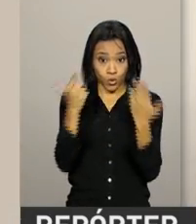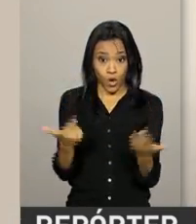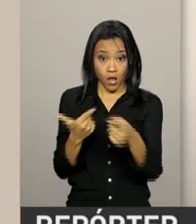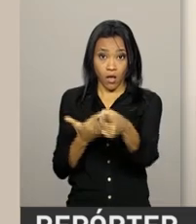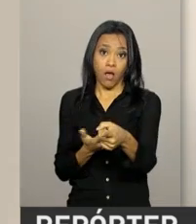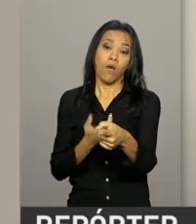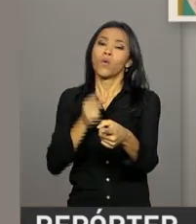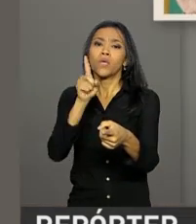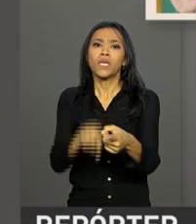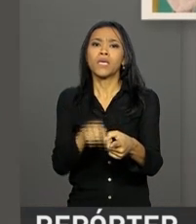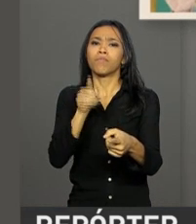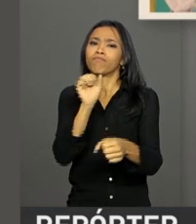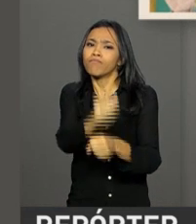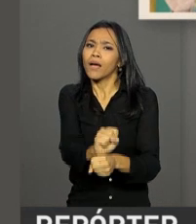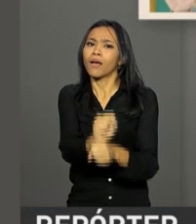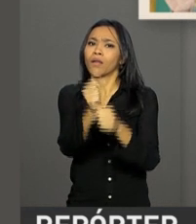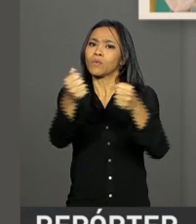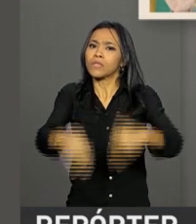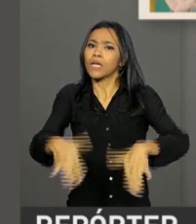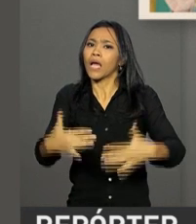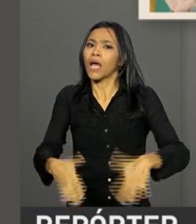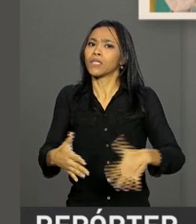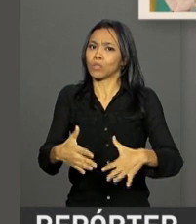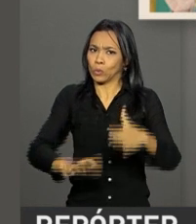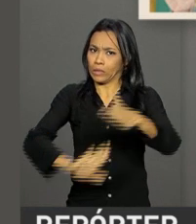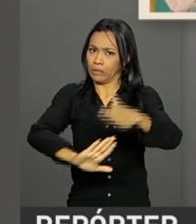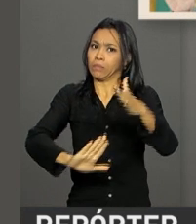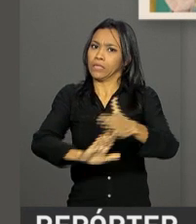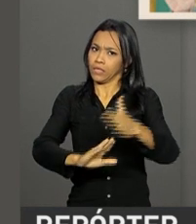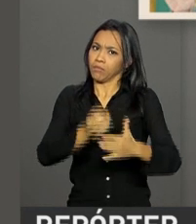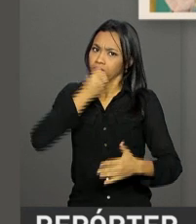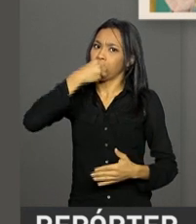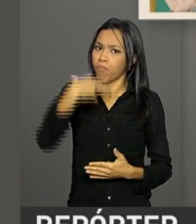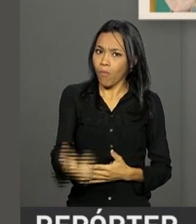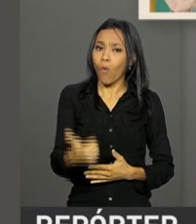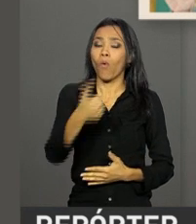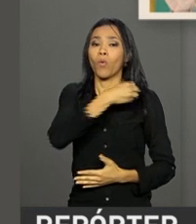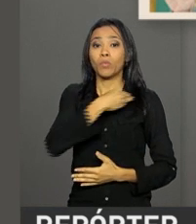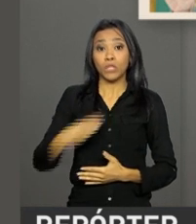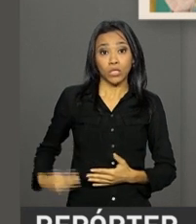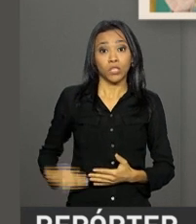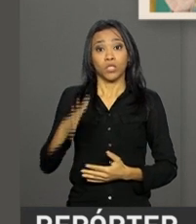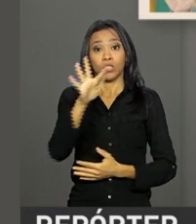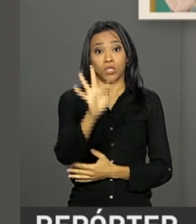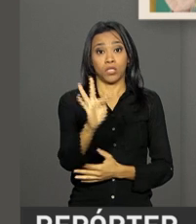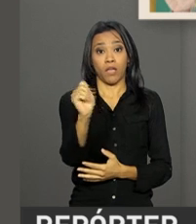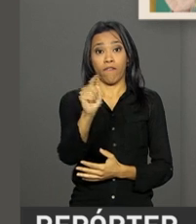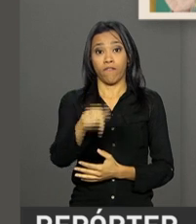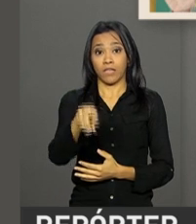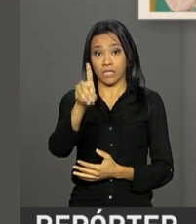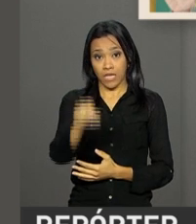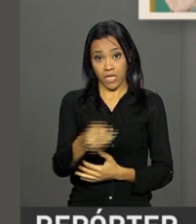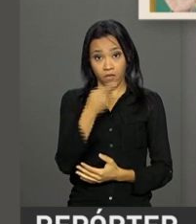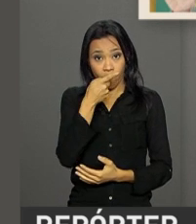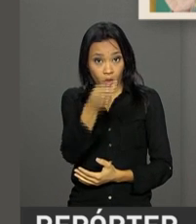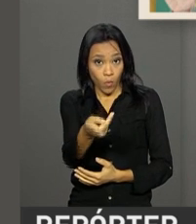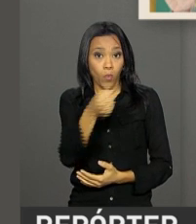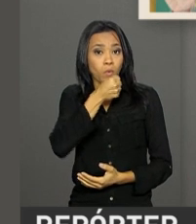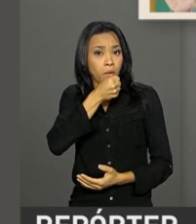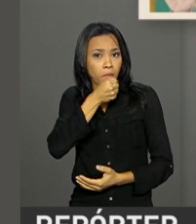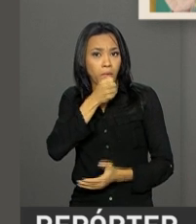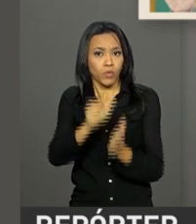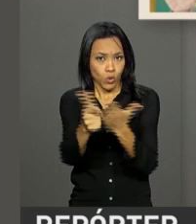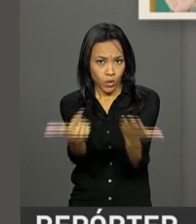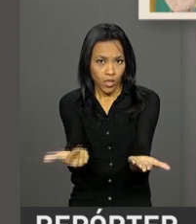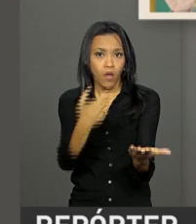congela o aumento doss gastos públicos é positiva o ministro da Fazenda Henrique Meirelles disse ao jornal britânico que com